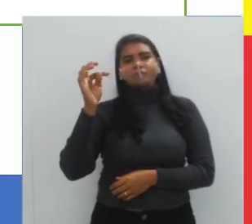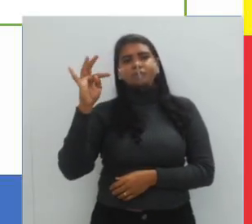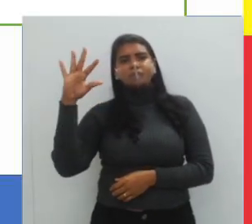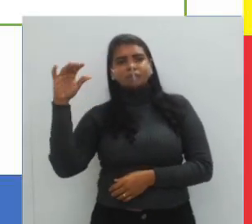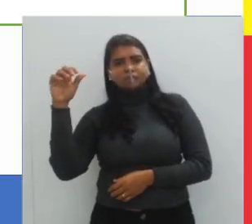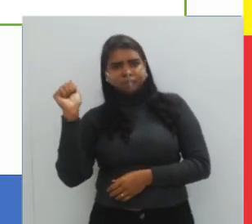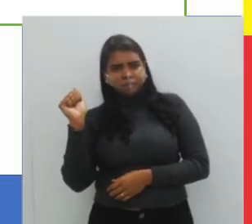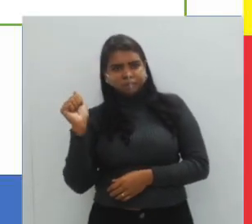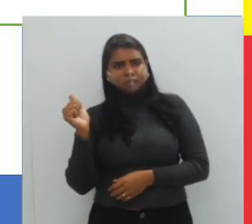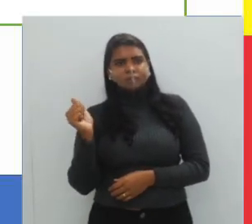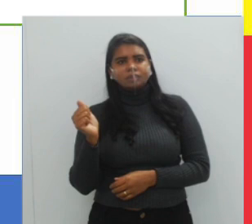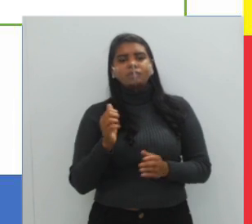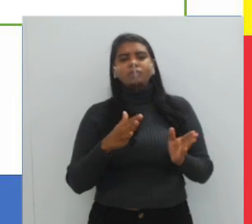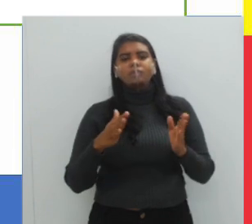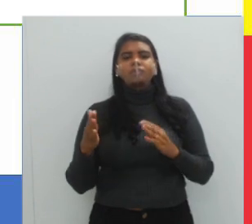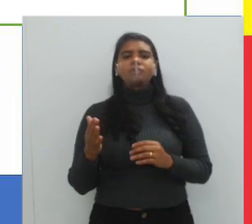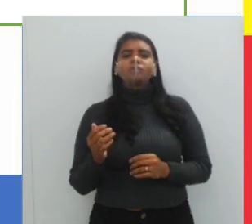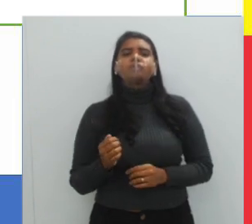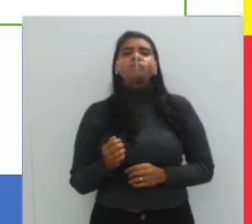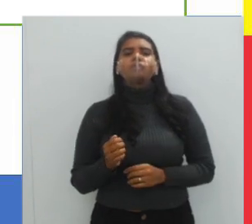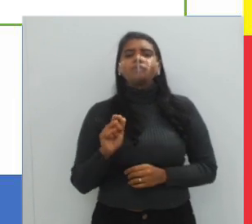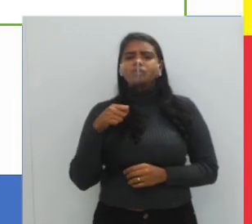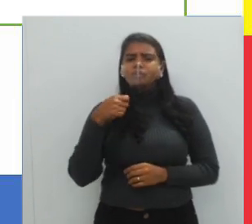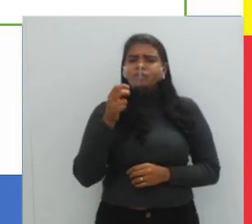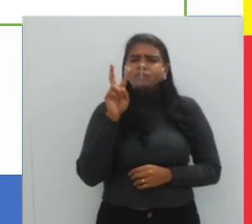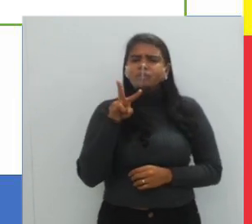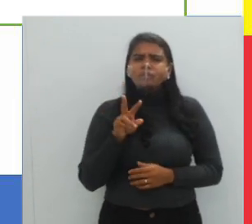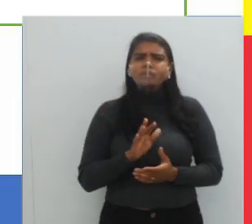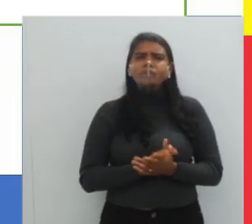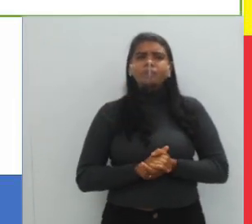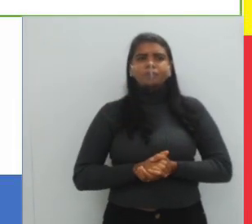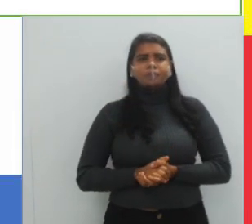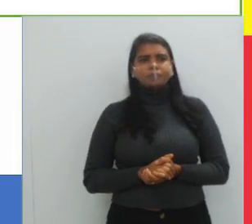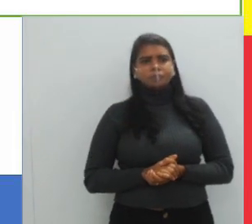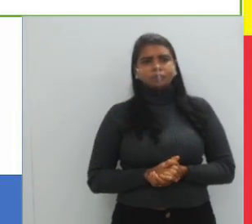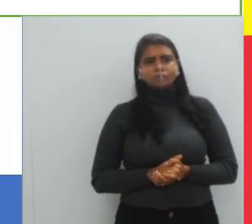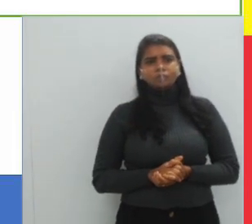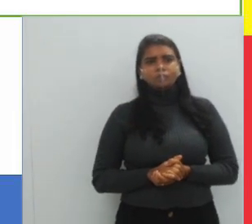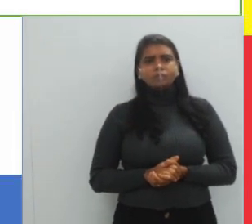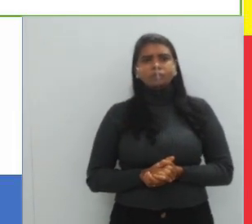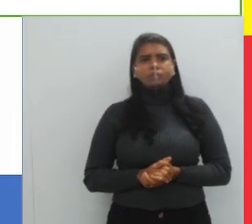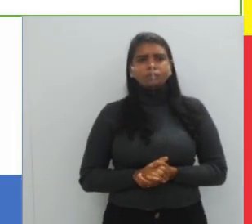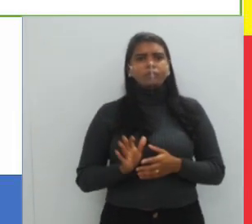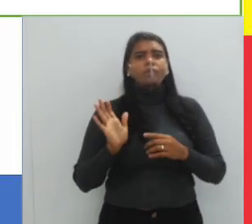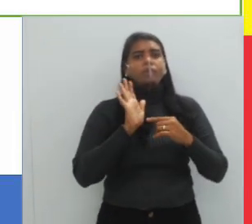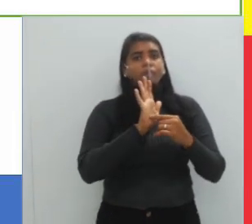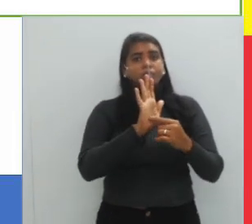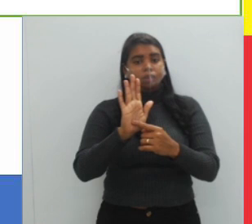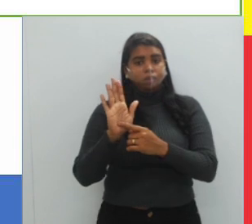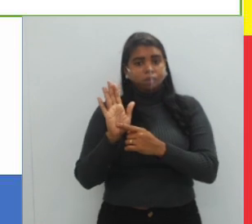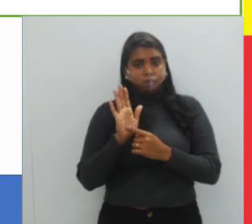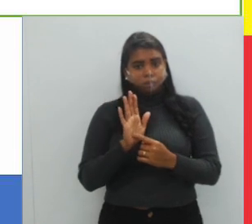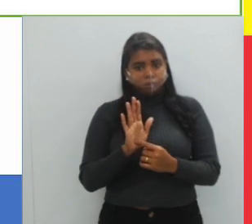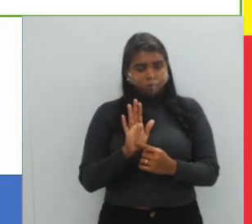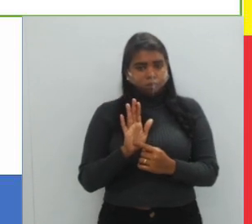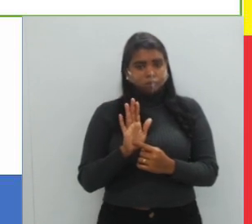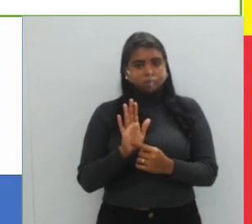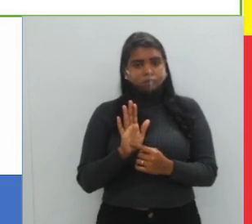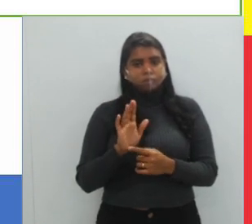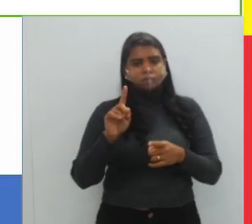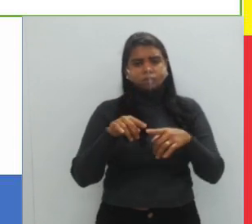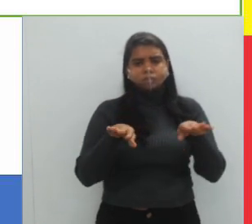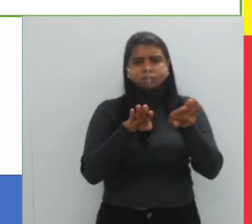do jainismo, certo? Vamos ver o que ela simboliza. Este símbolo, que também aparece